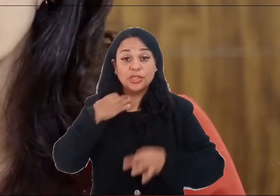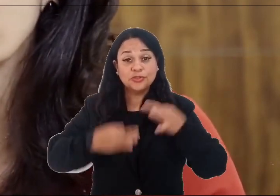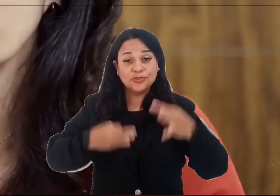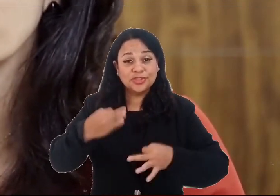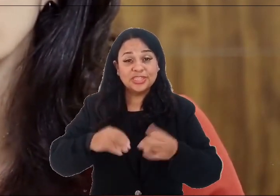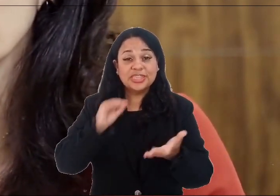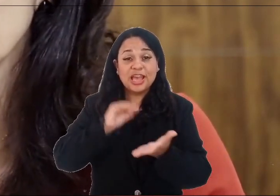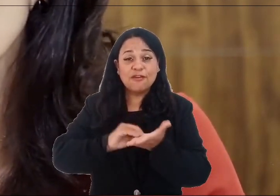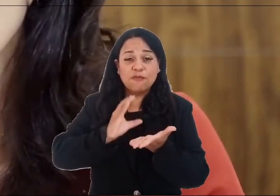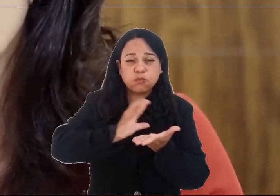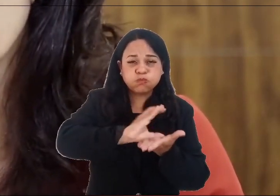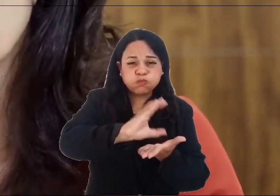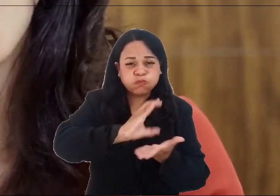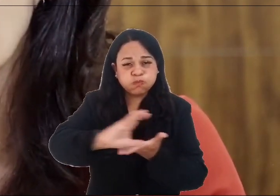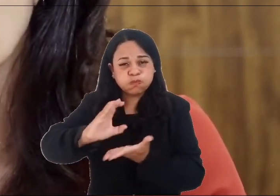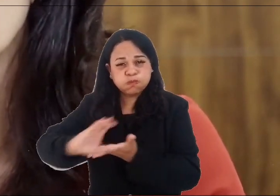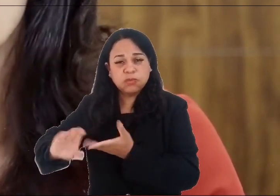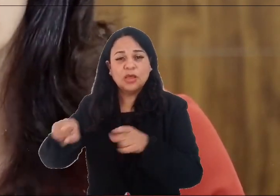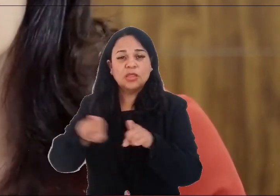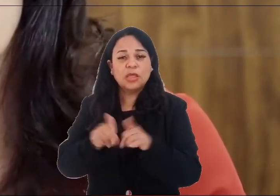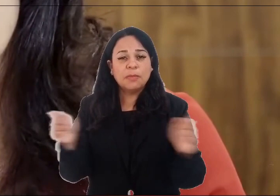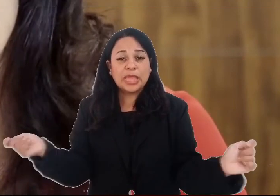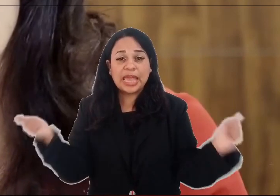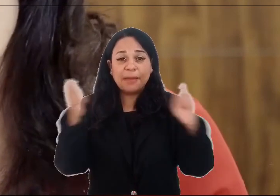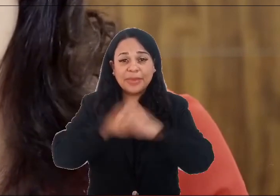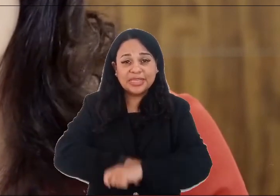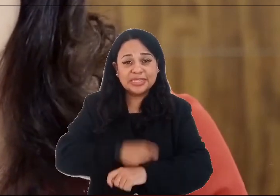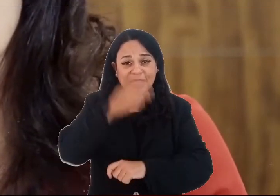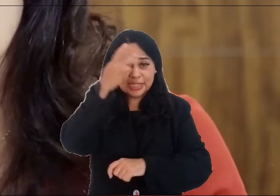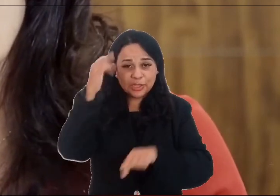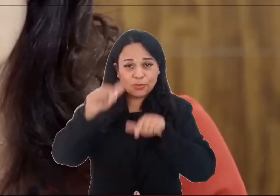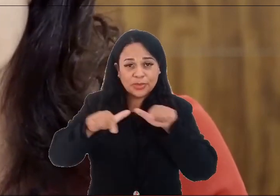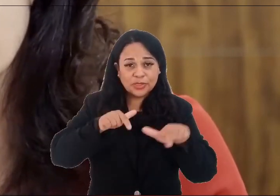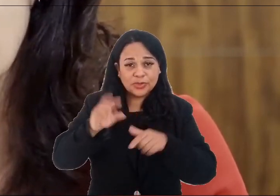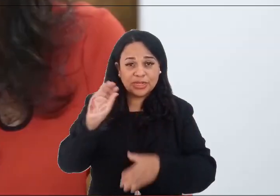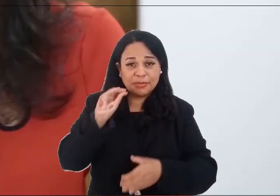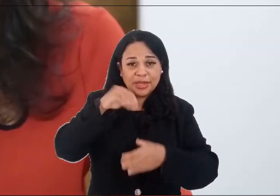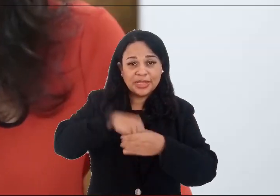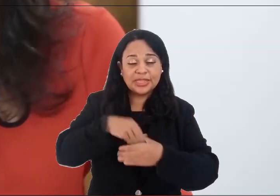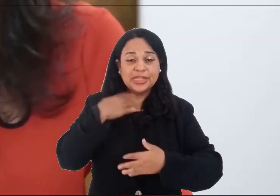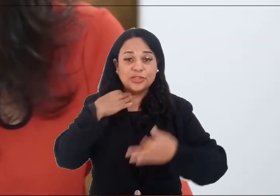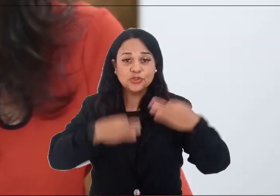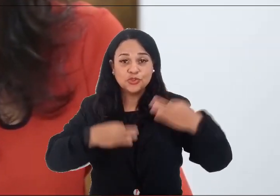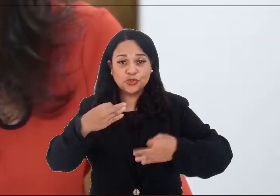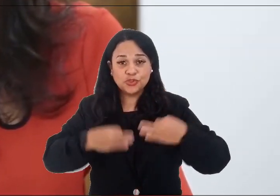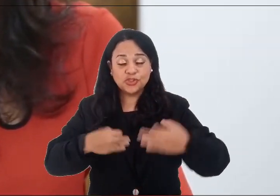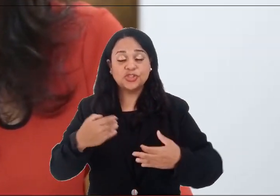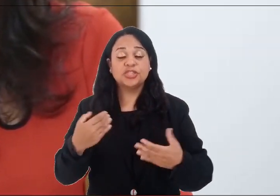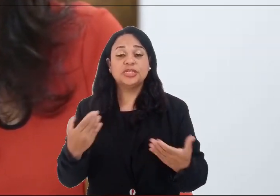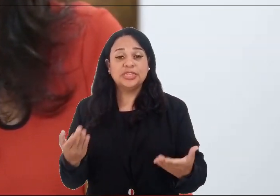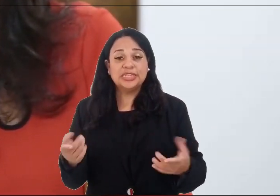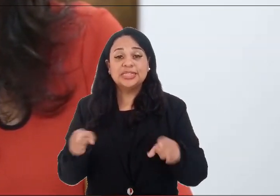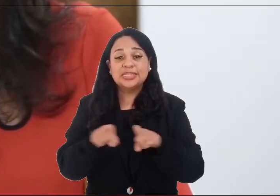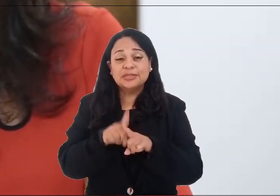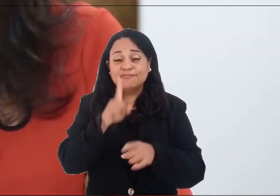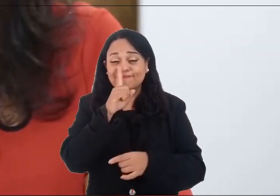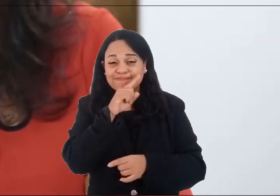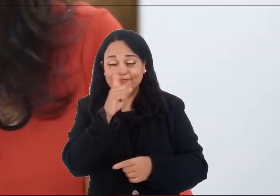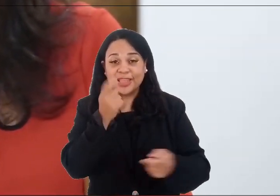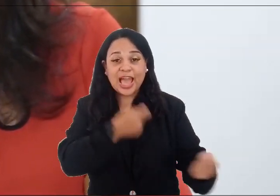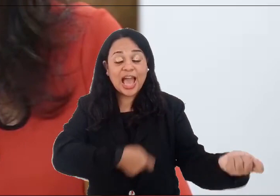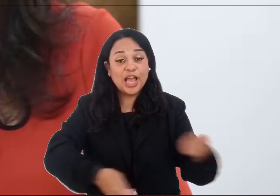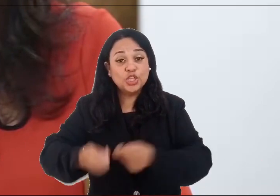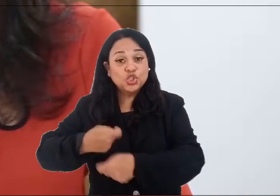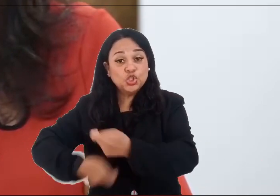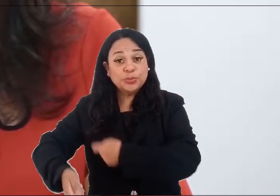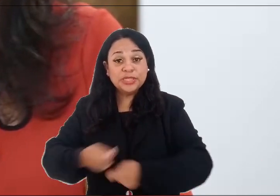falta de investimento em estrutura, pessoal, na capacitação de servidores e magistrados, ineficiência das instâncias